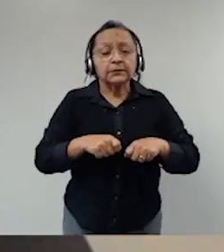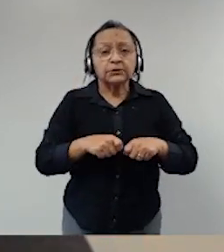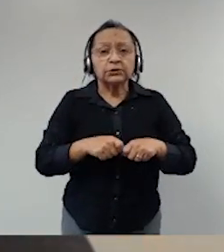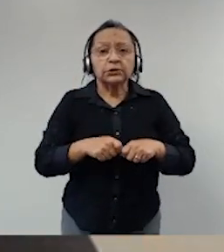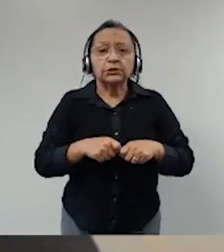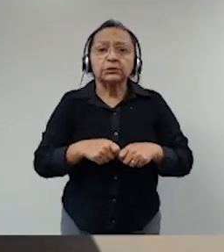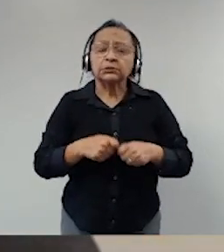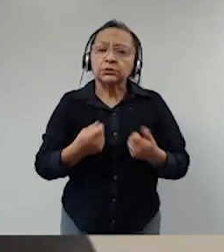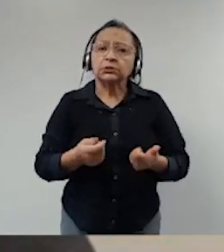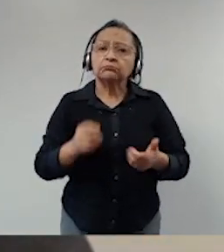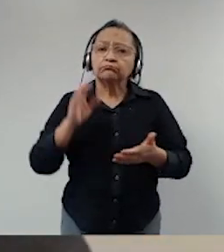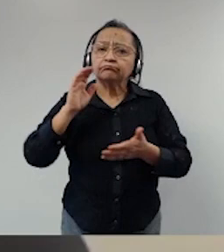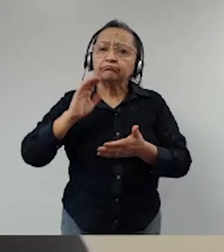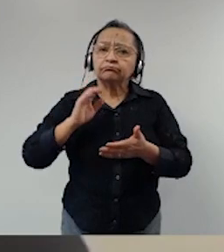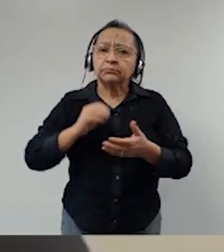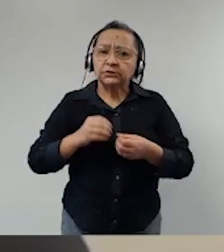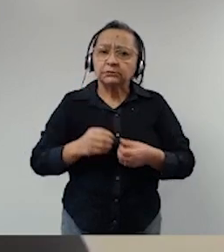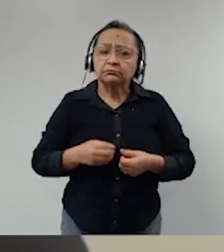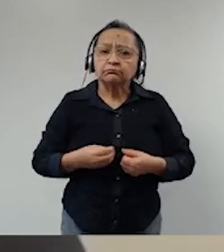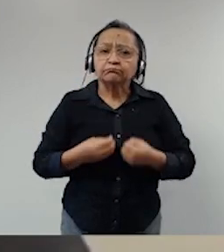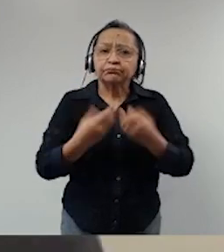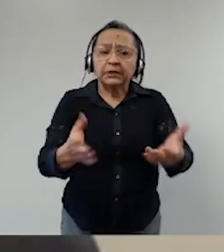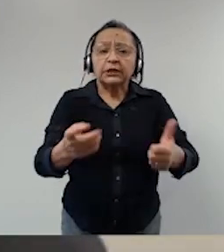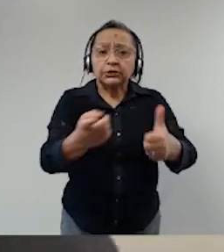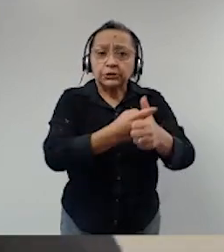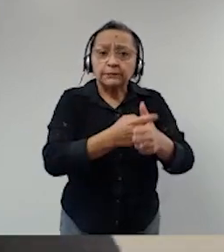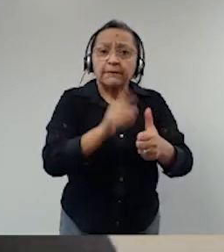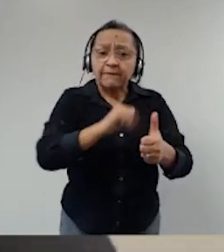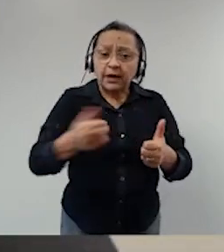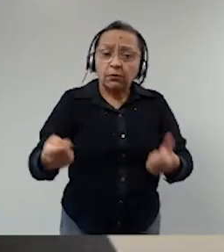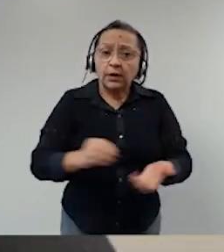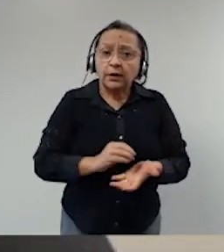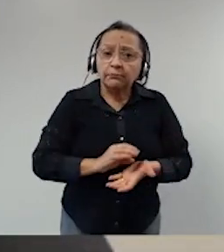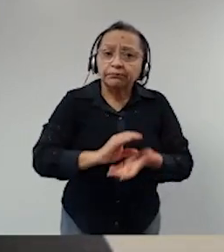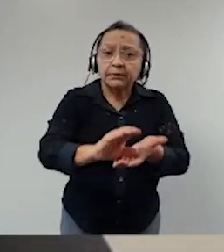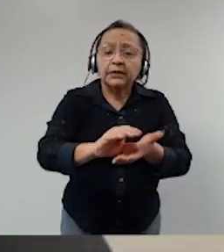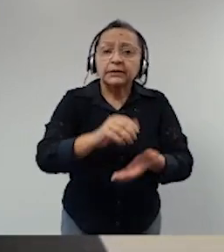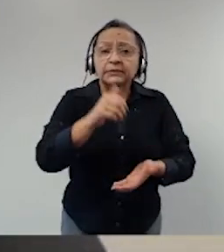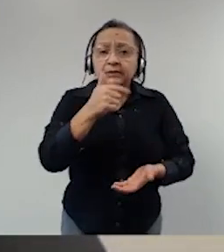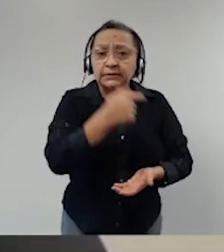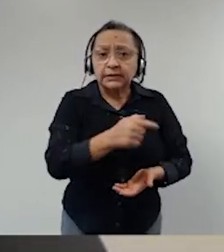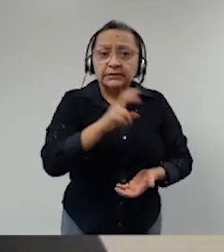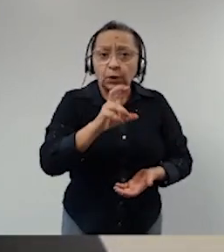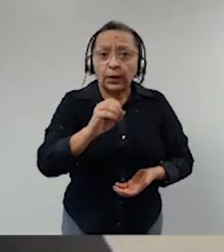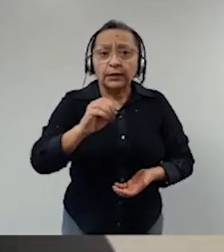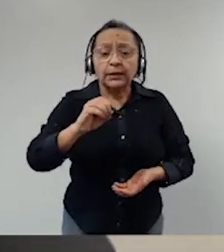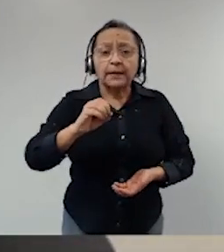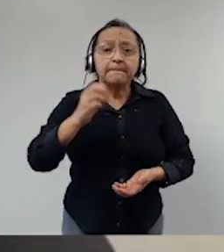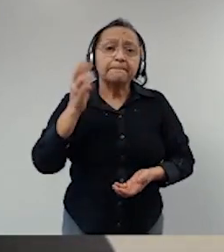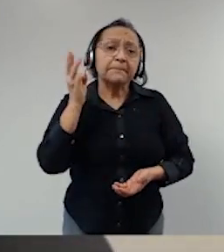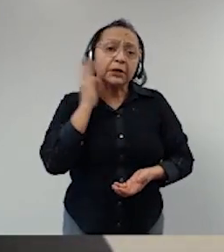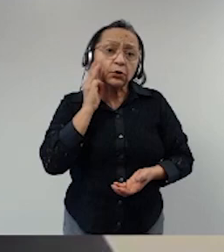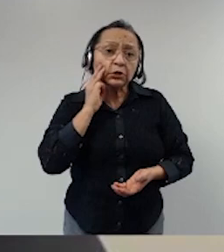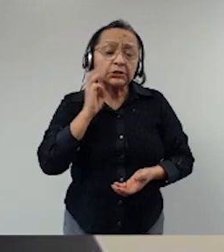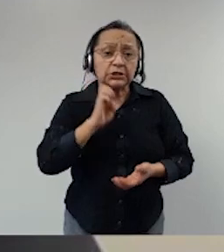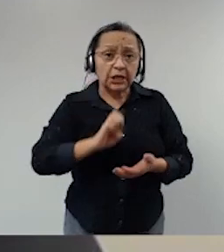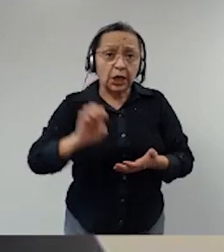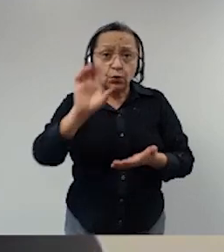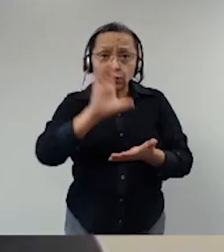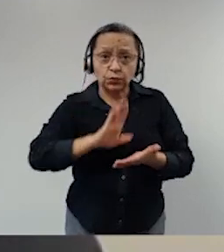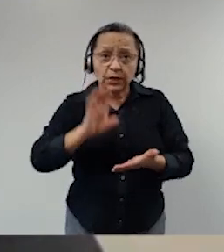dívida. A União Europeia vai emitir 750 bilhões de euros de dívida nos próximos